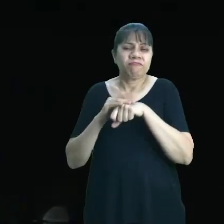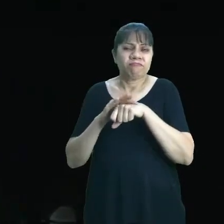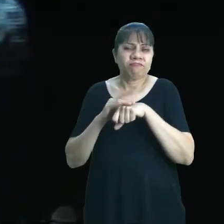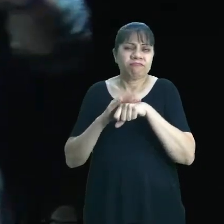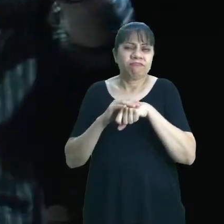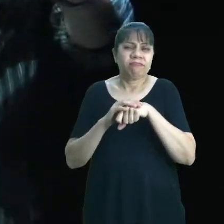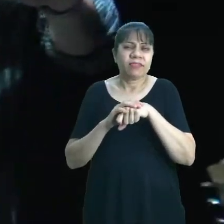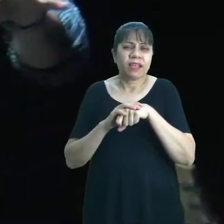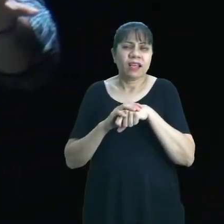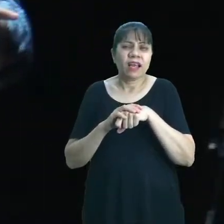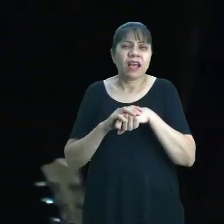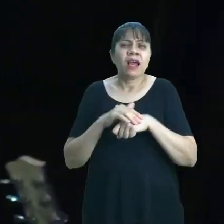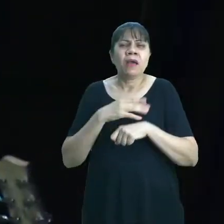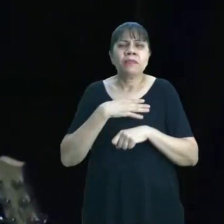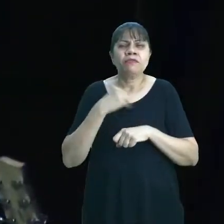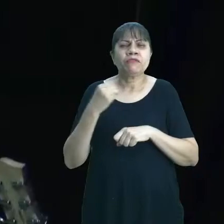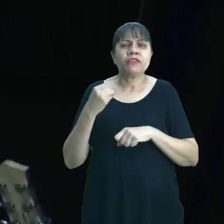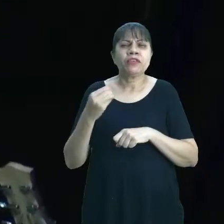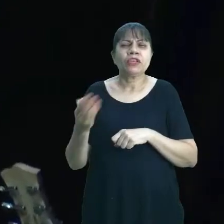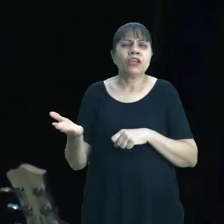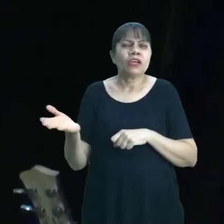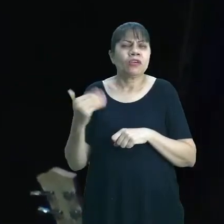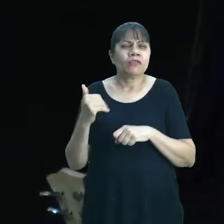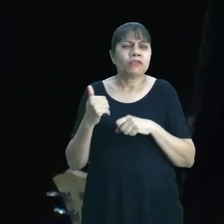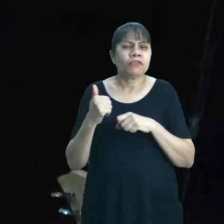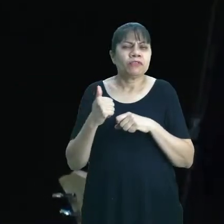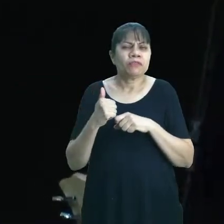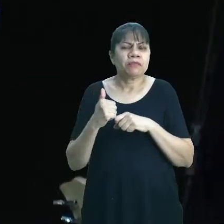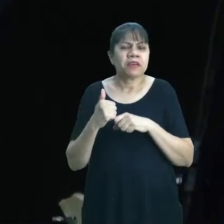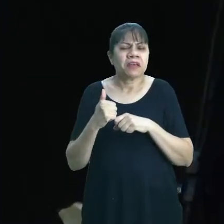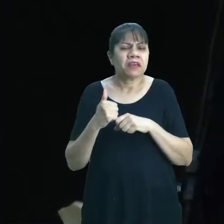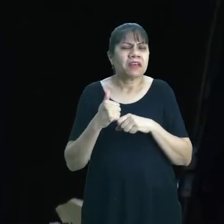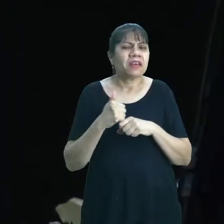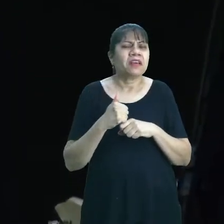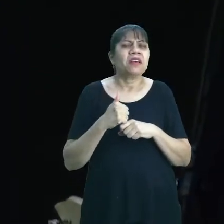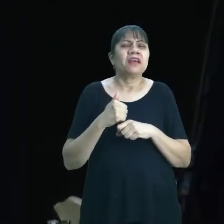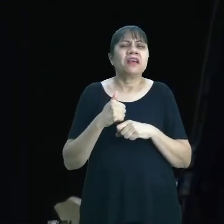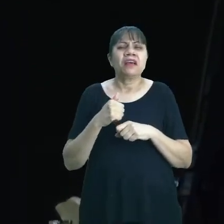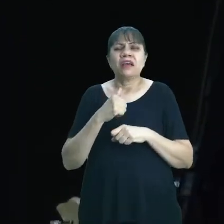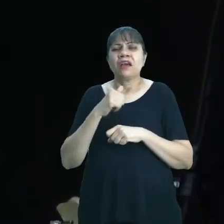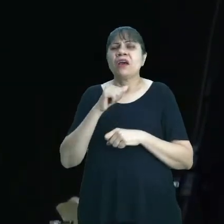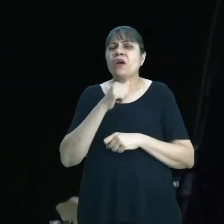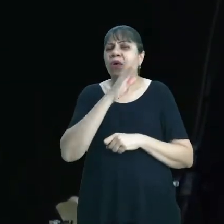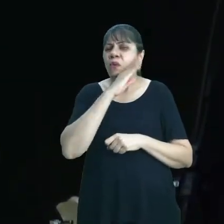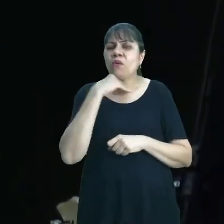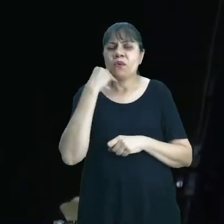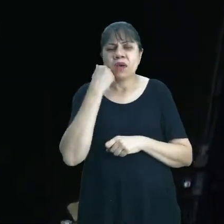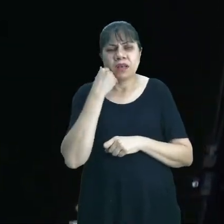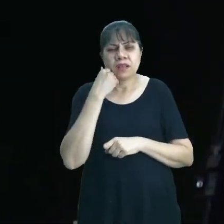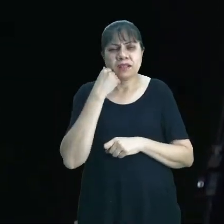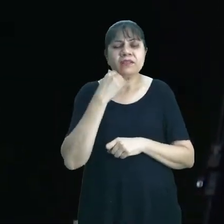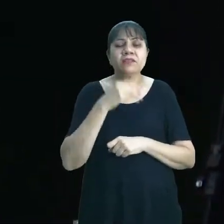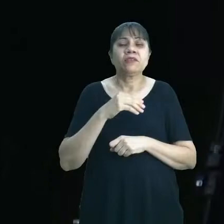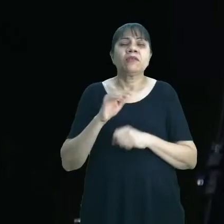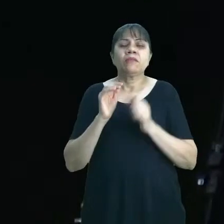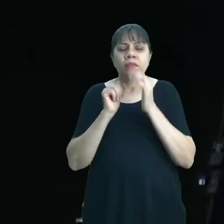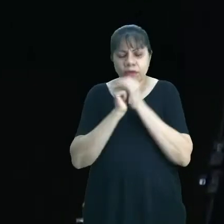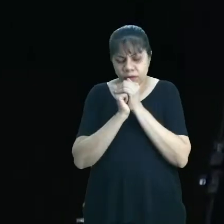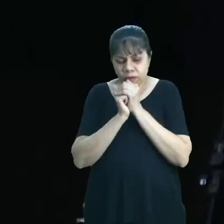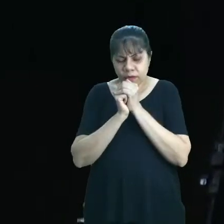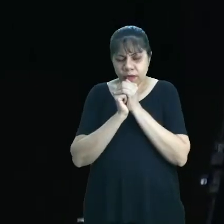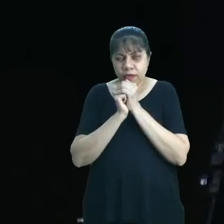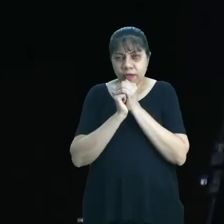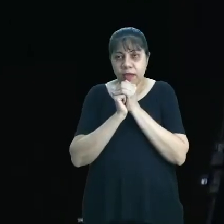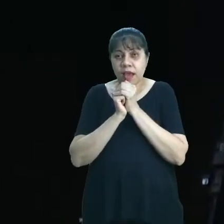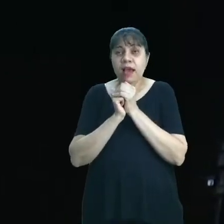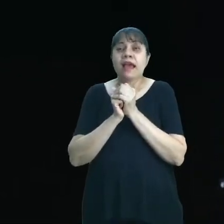orar. Quando eu entro no quarto, eu parecia que eu estava vendo um leão. Cabelo todo desarrumado. A juba.